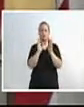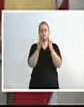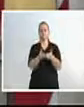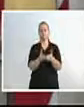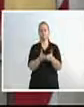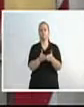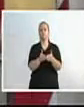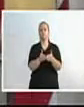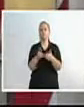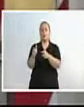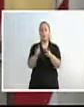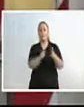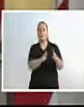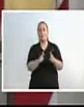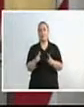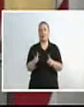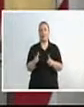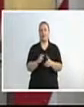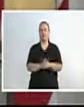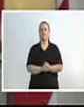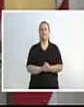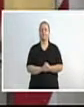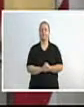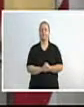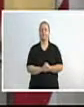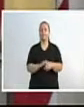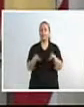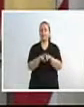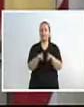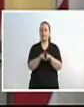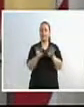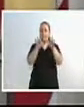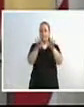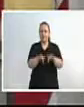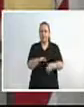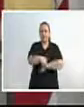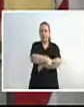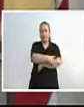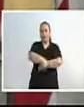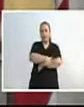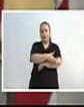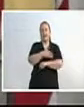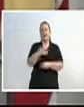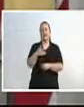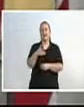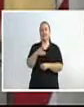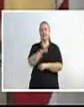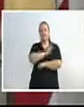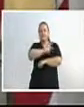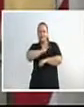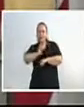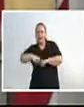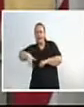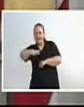para essas localidades, assim como também no final da Rua Hermantribes, confluência com a Francisco Valdi, a